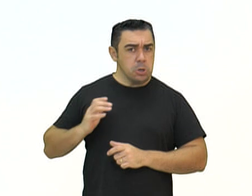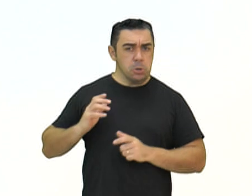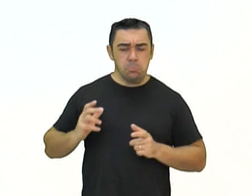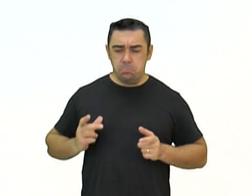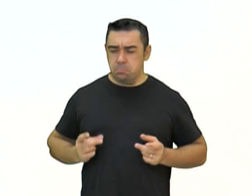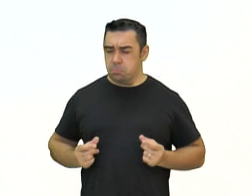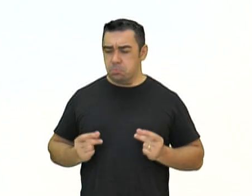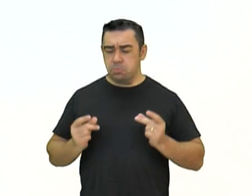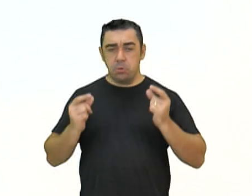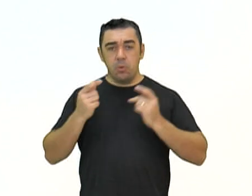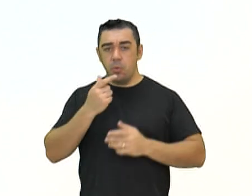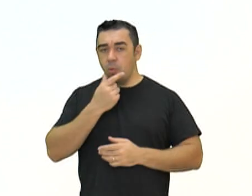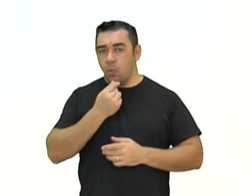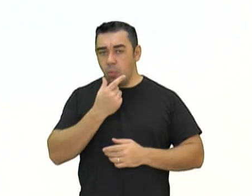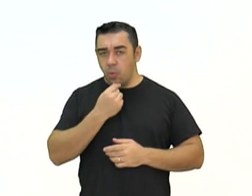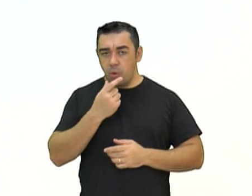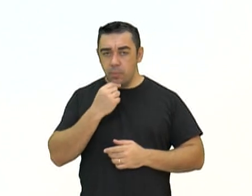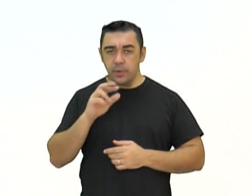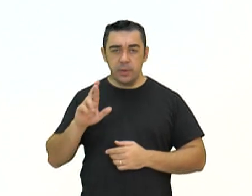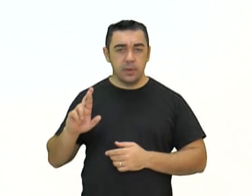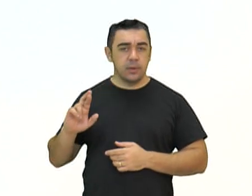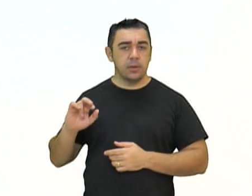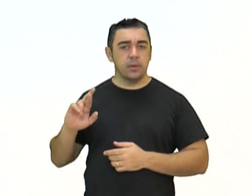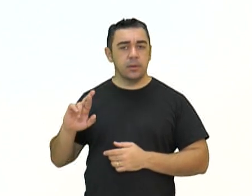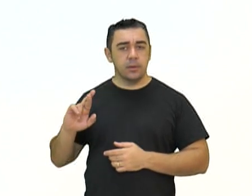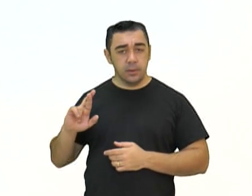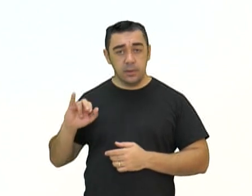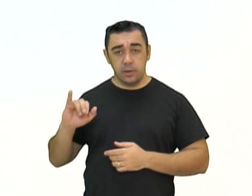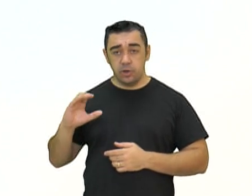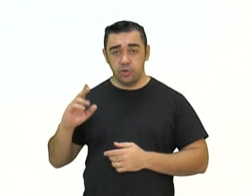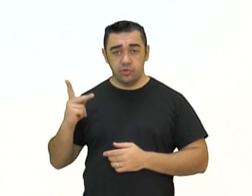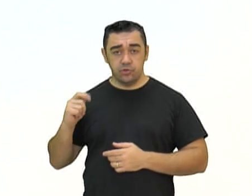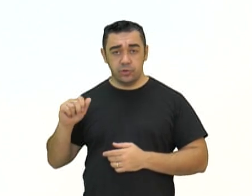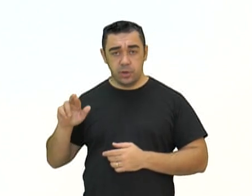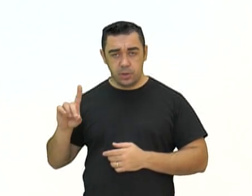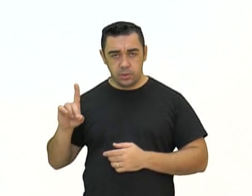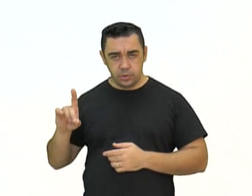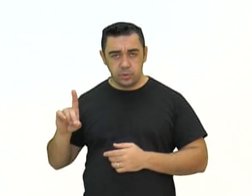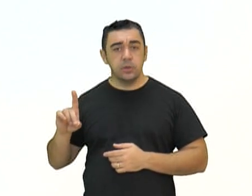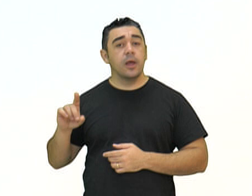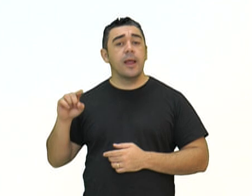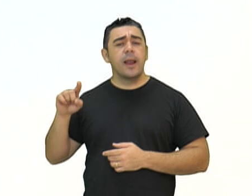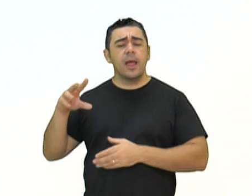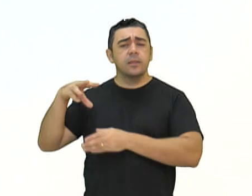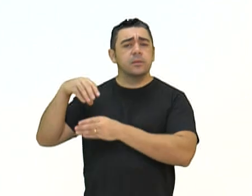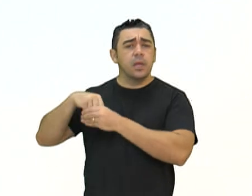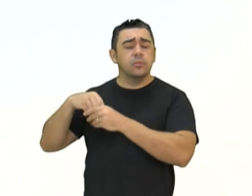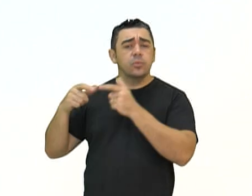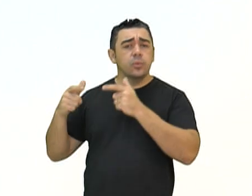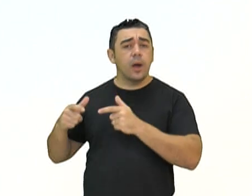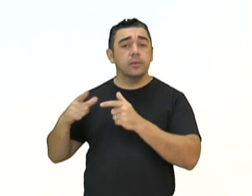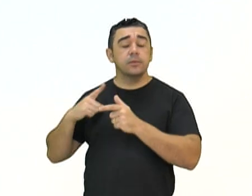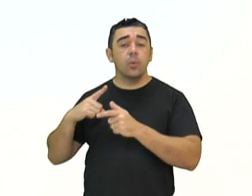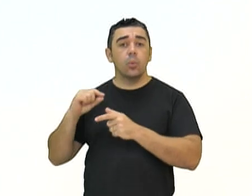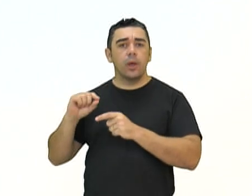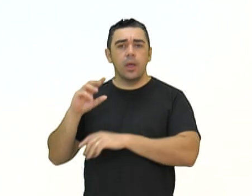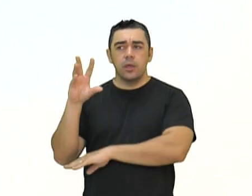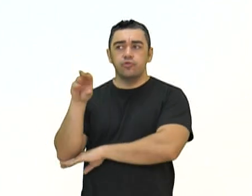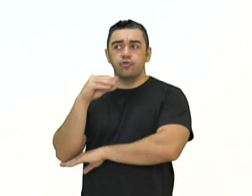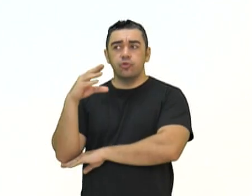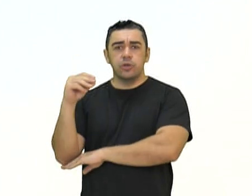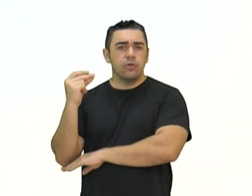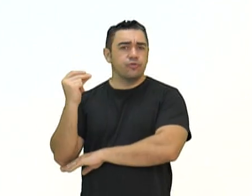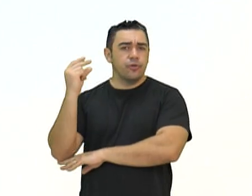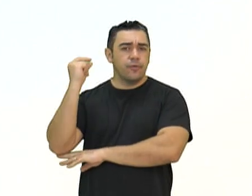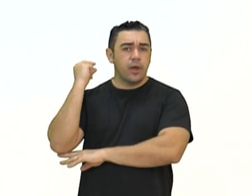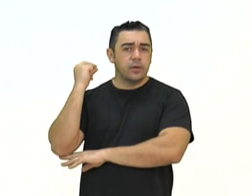Richard Attenborough, tem como habitantes dinossauros diversos, extintos há